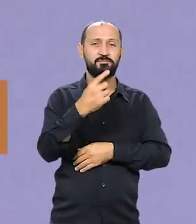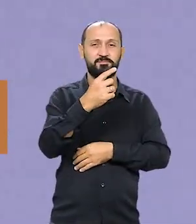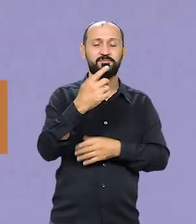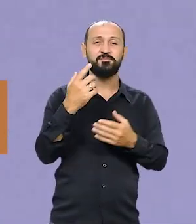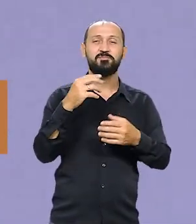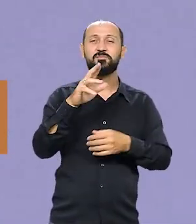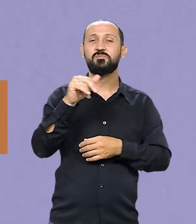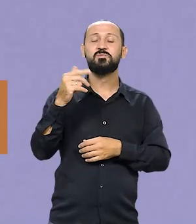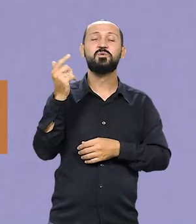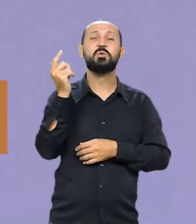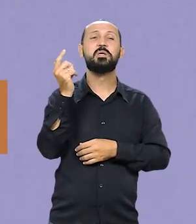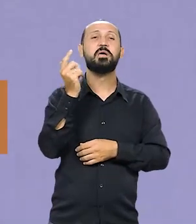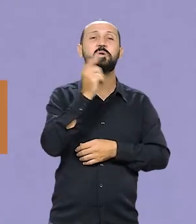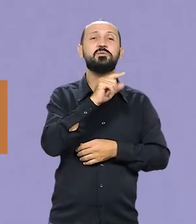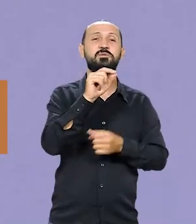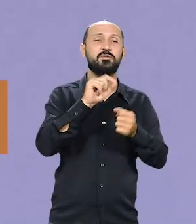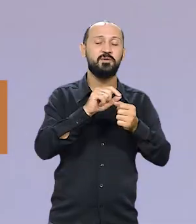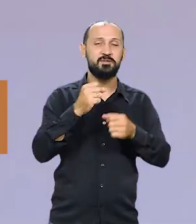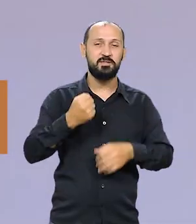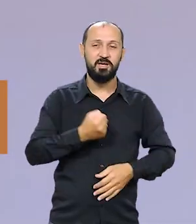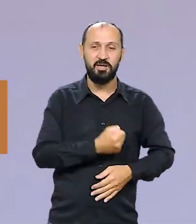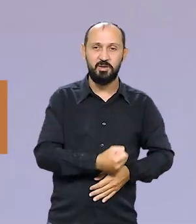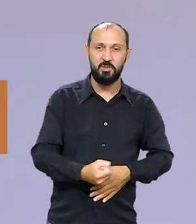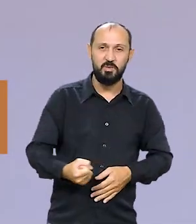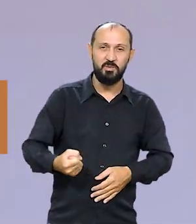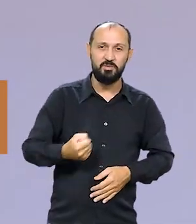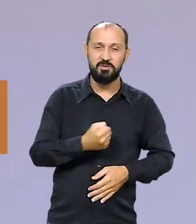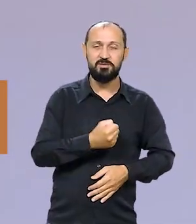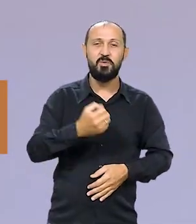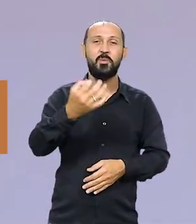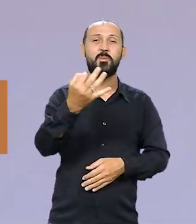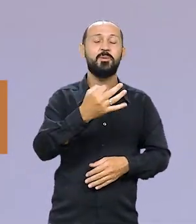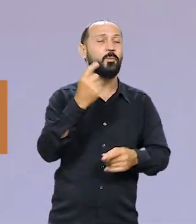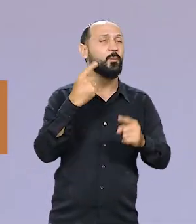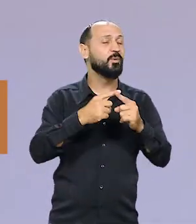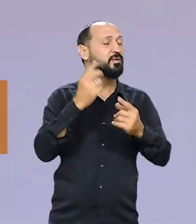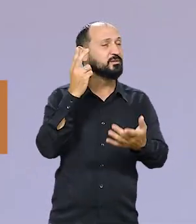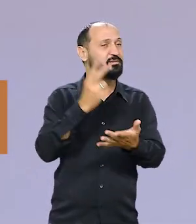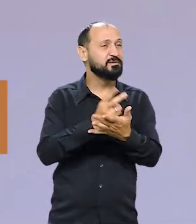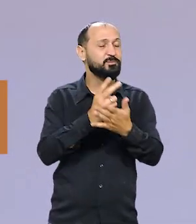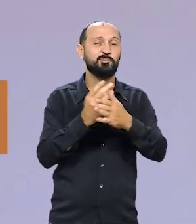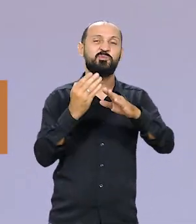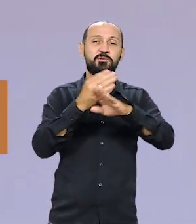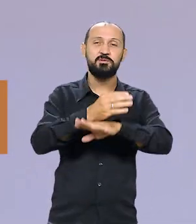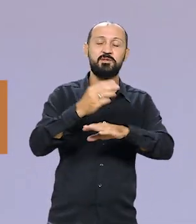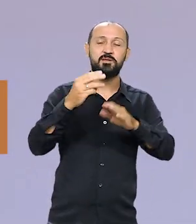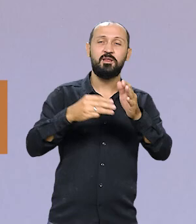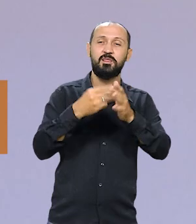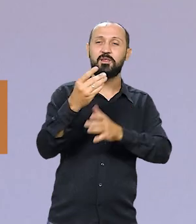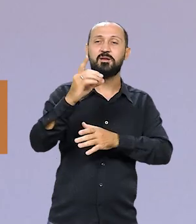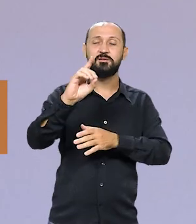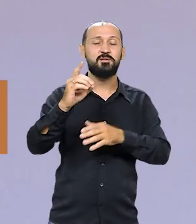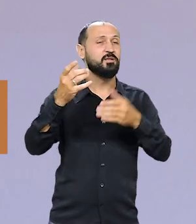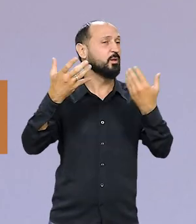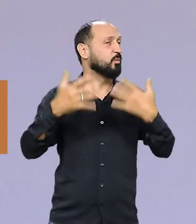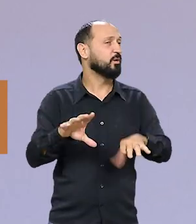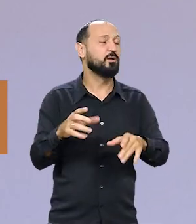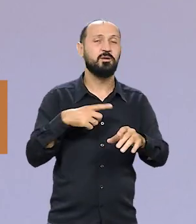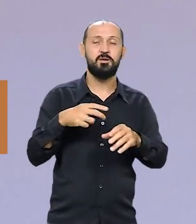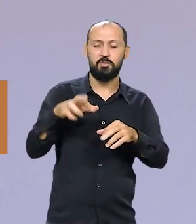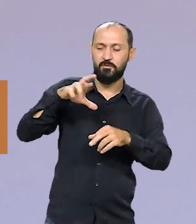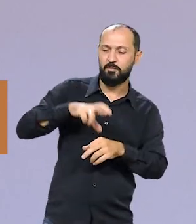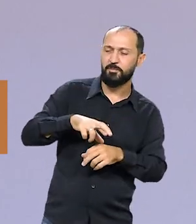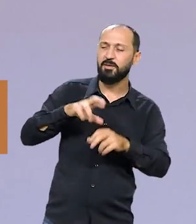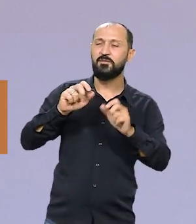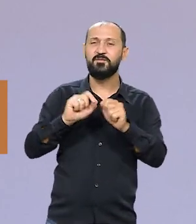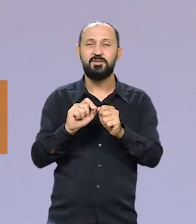menino nunca consegui fazer aquele ultrassom mais perfeito, porque toda vez que a gente ia lá 3D, não sei, ele não